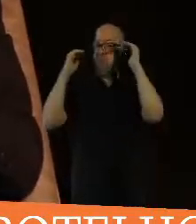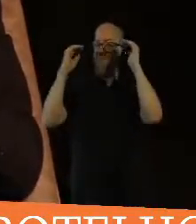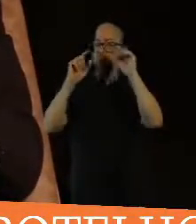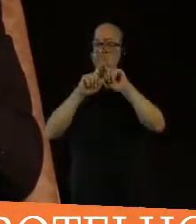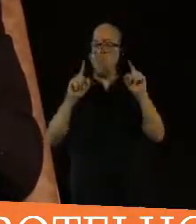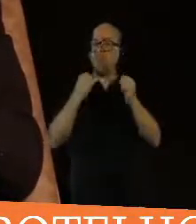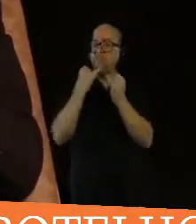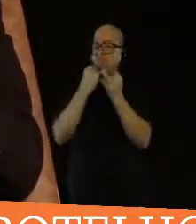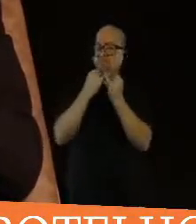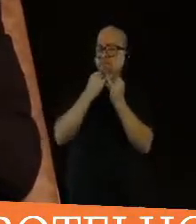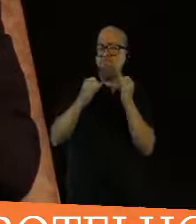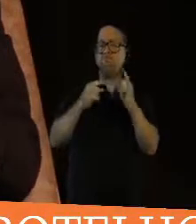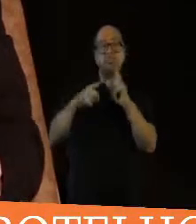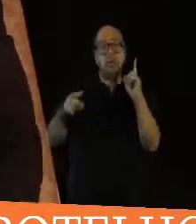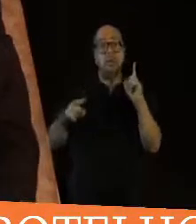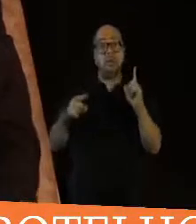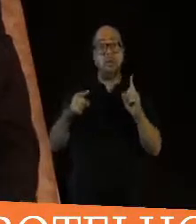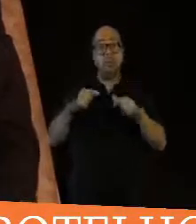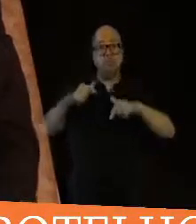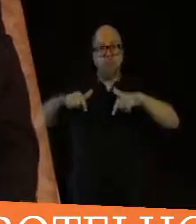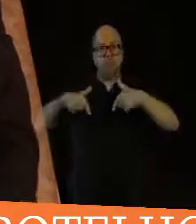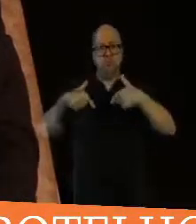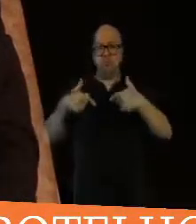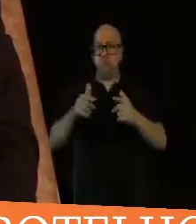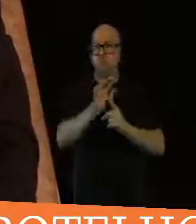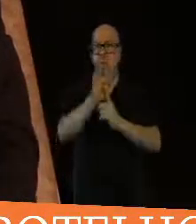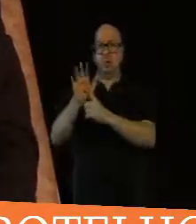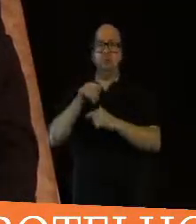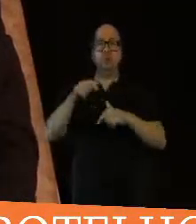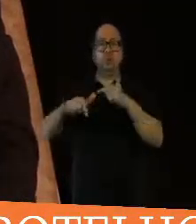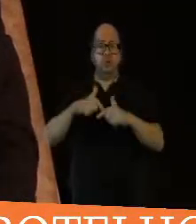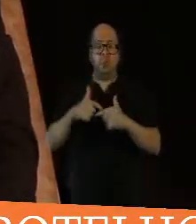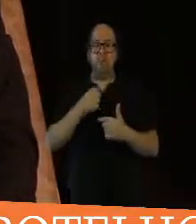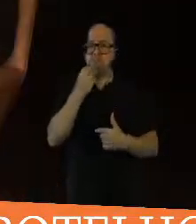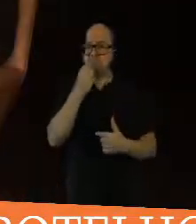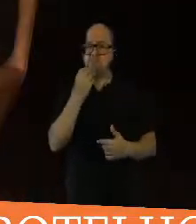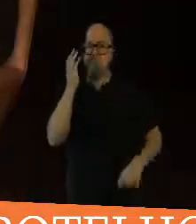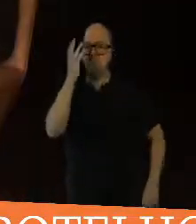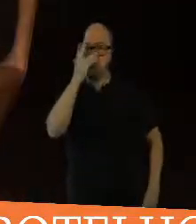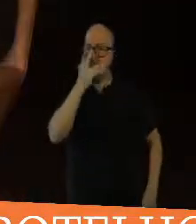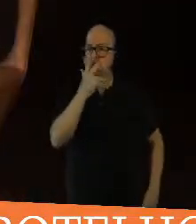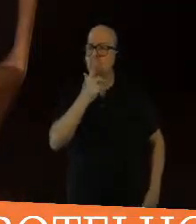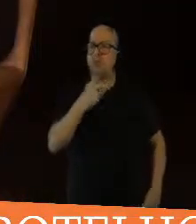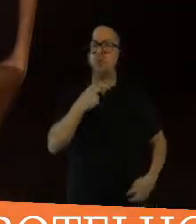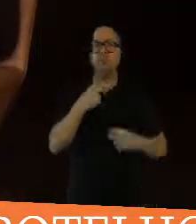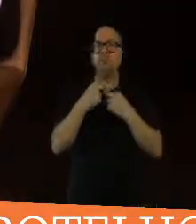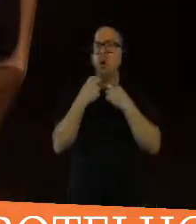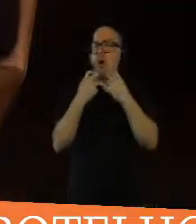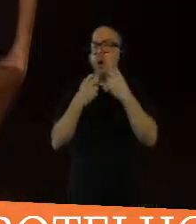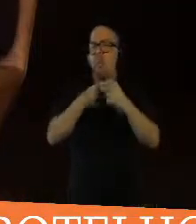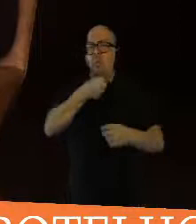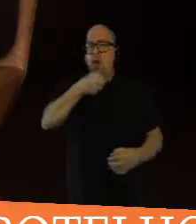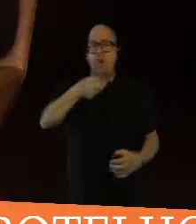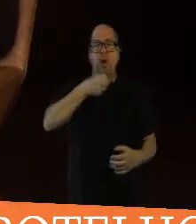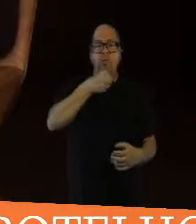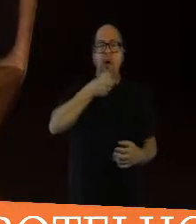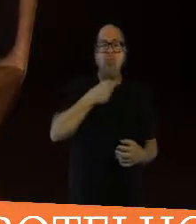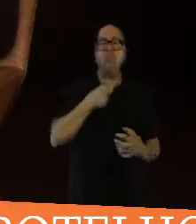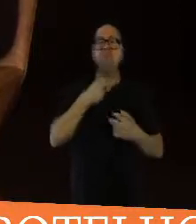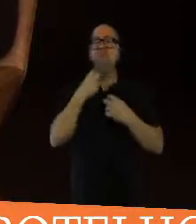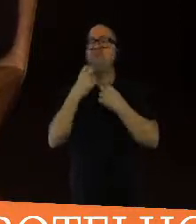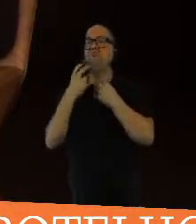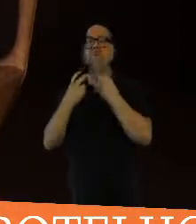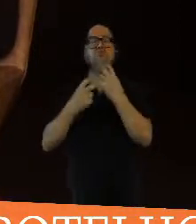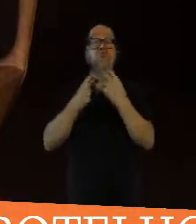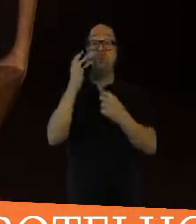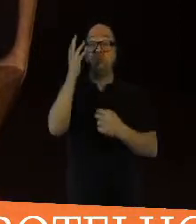muito boas e que cantavam belamente, assim, de uma maneira muito bonita. No nosso espetáculo existe um trechinho,